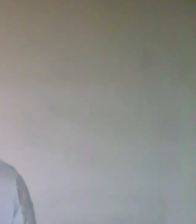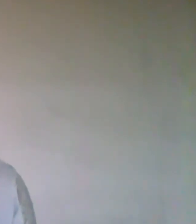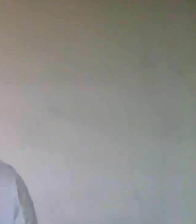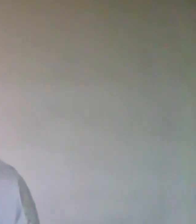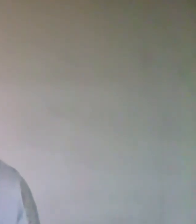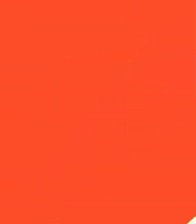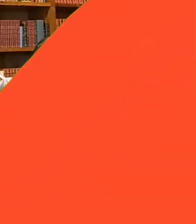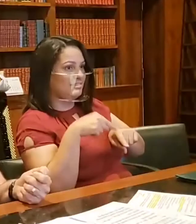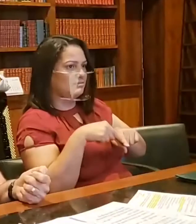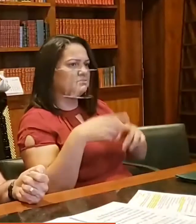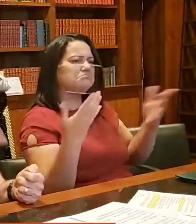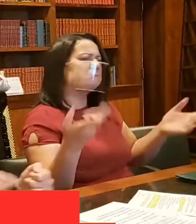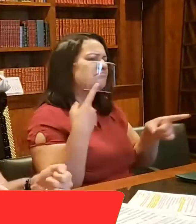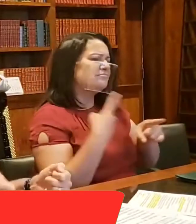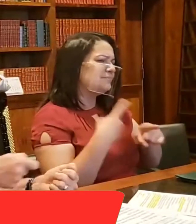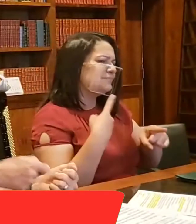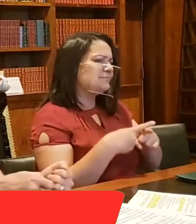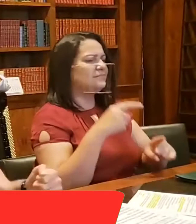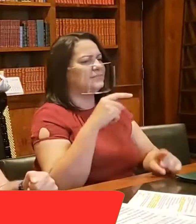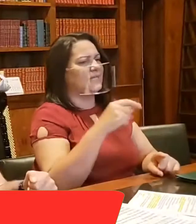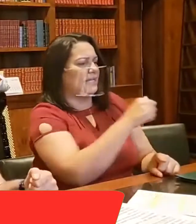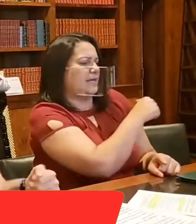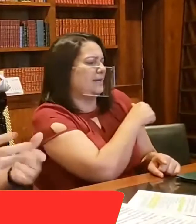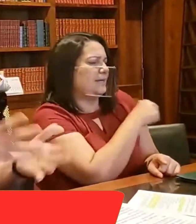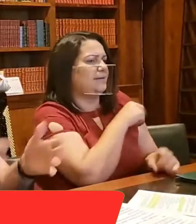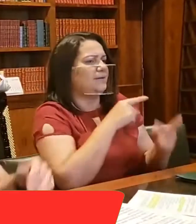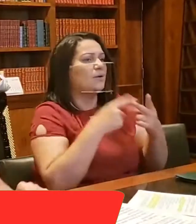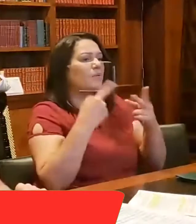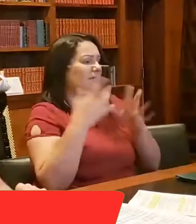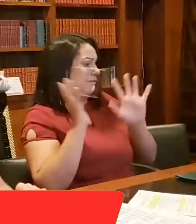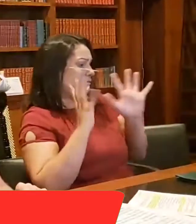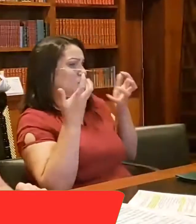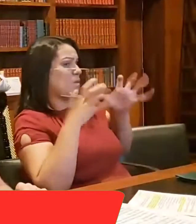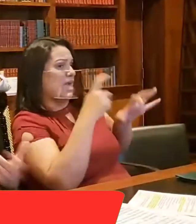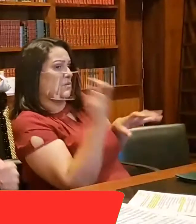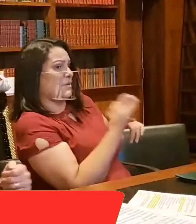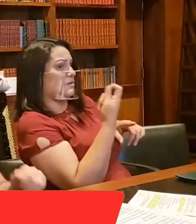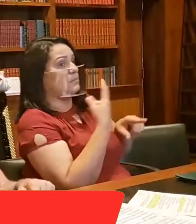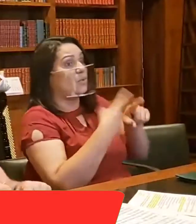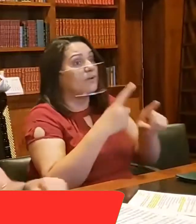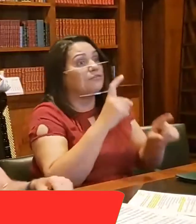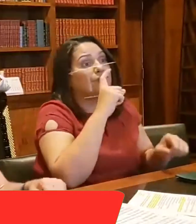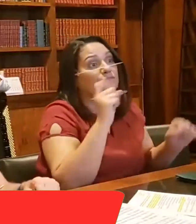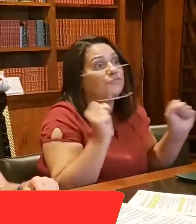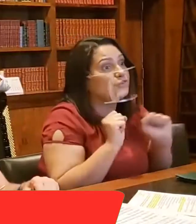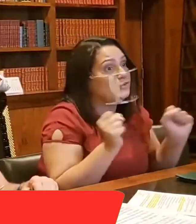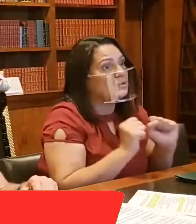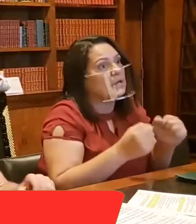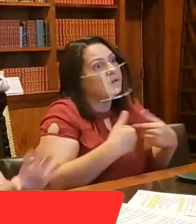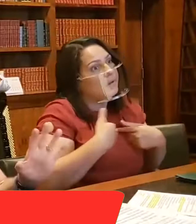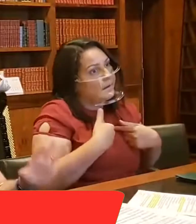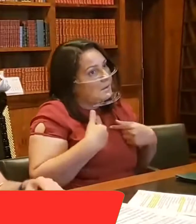uma infecção. Durante uma live, o presidente disse que sentiu um pouco de fraqueza mesmo após se recuperar